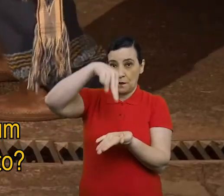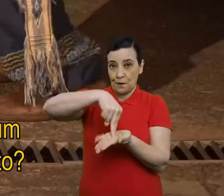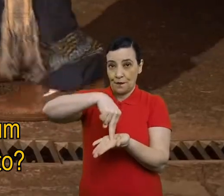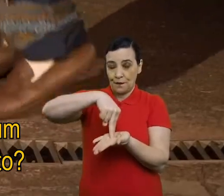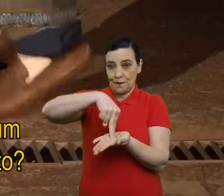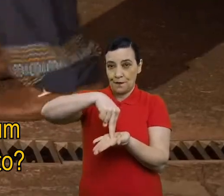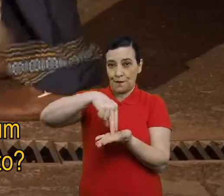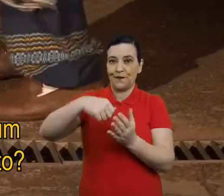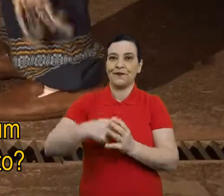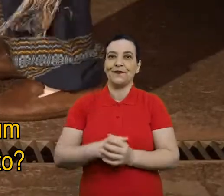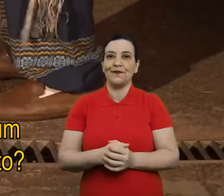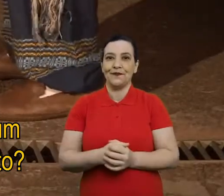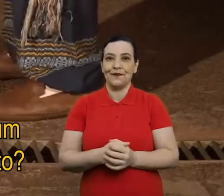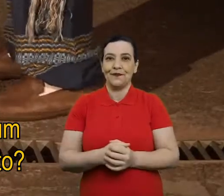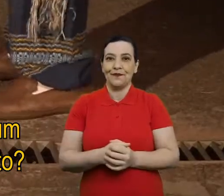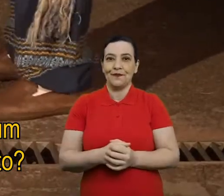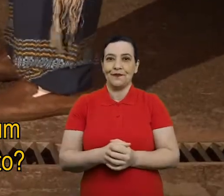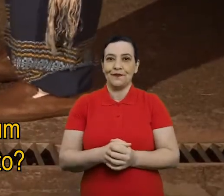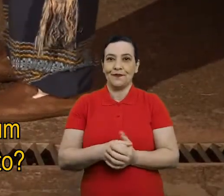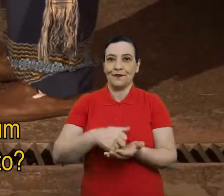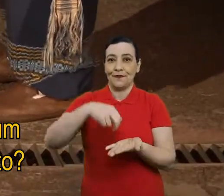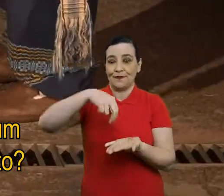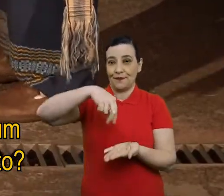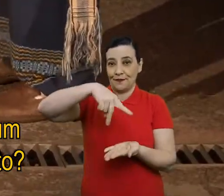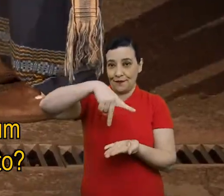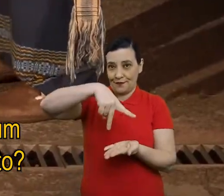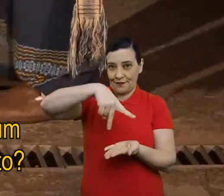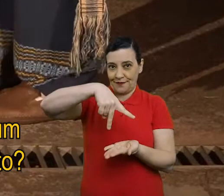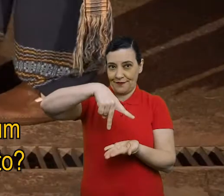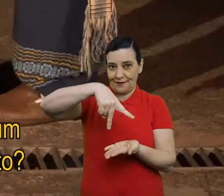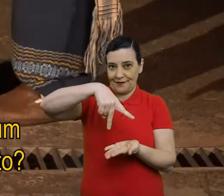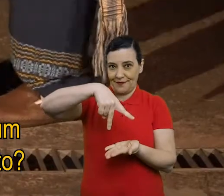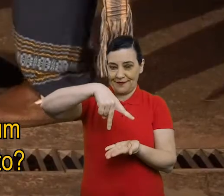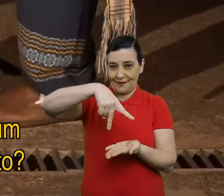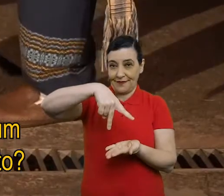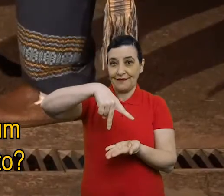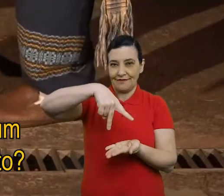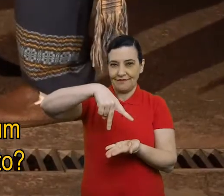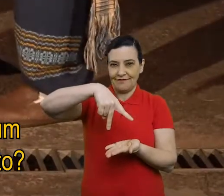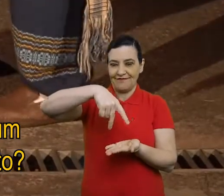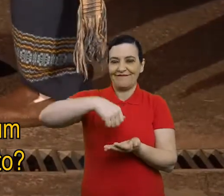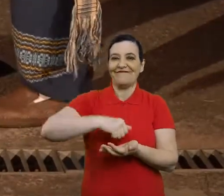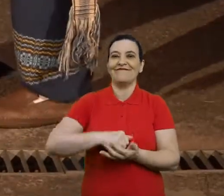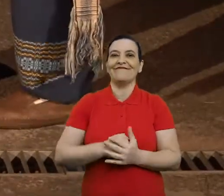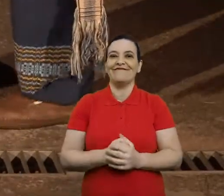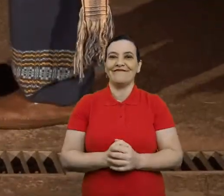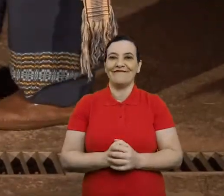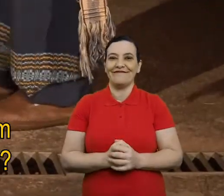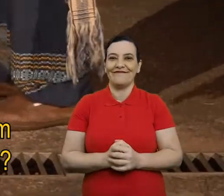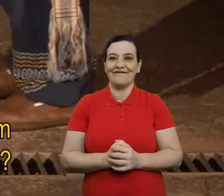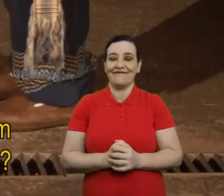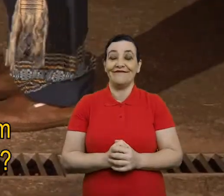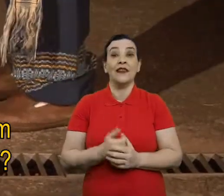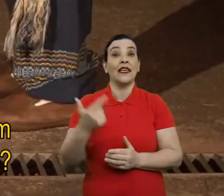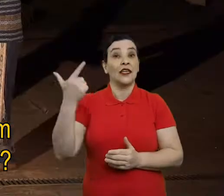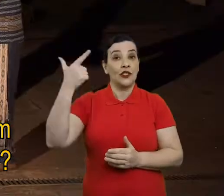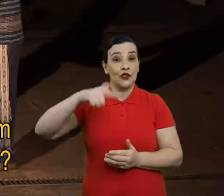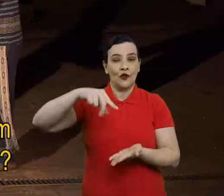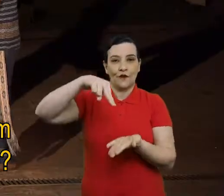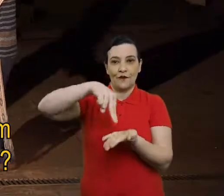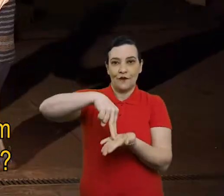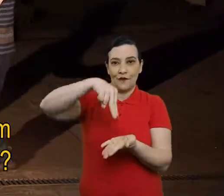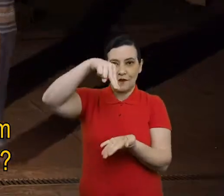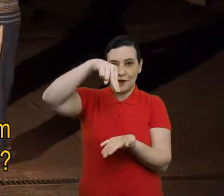lugar e aí um chute com a perna direita cruzado. Certo? Aí, a gente